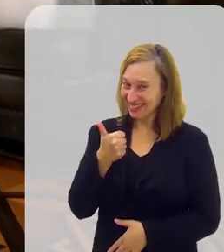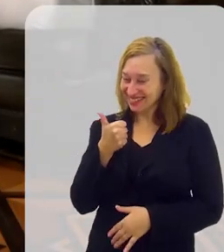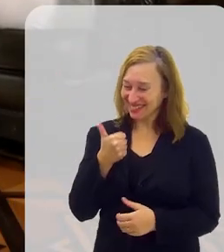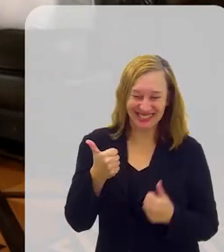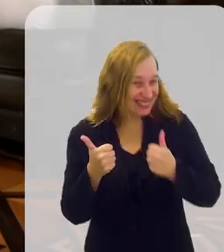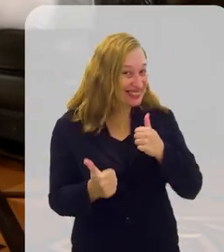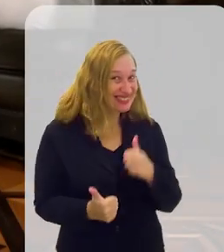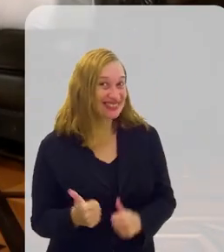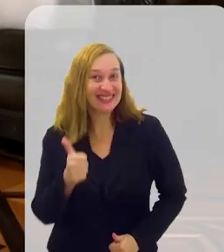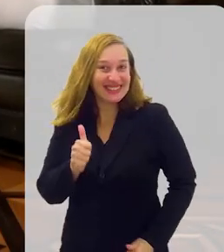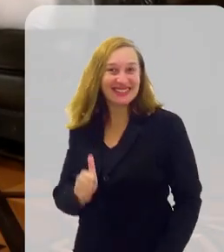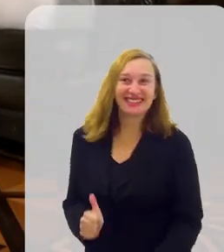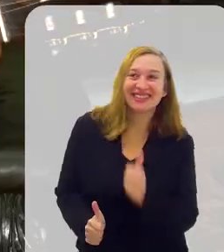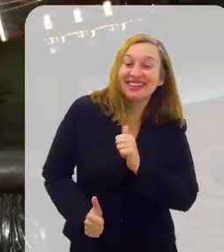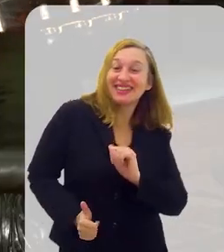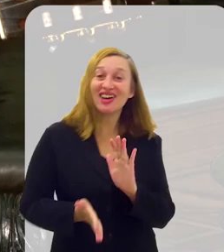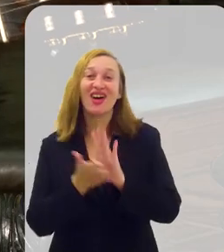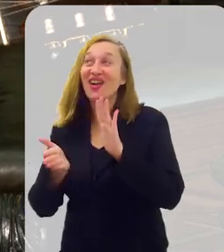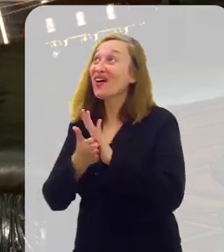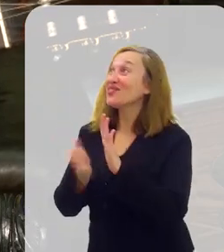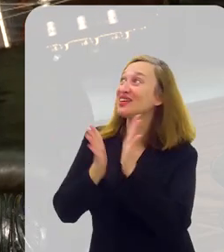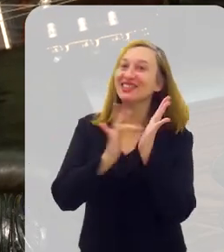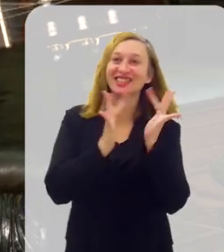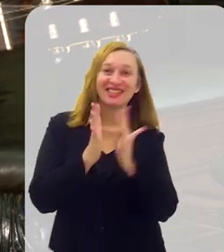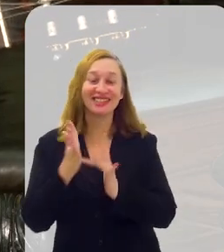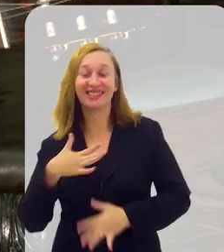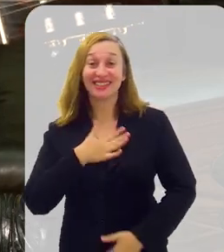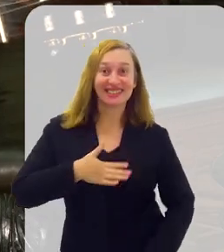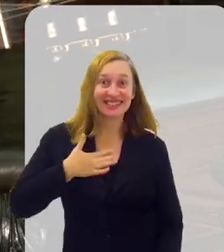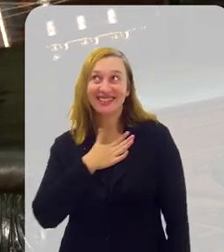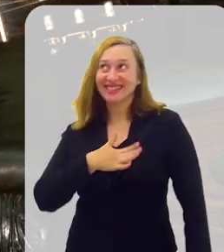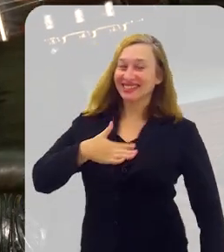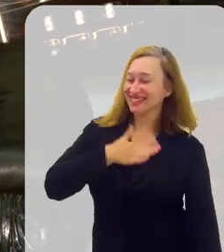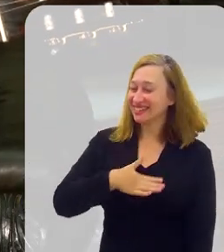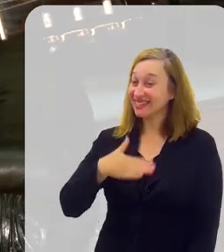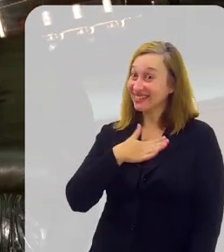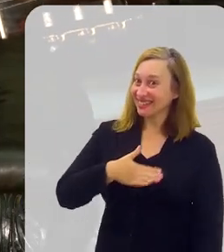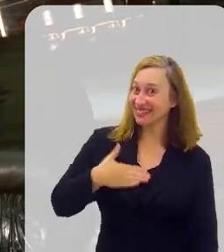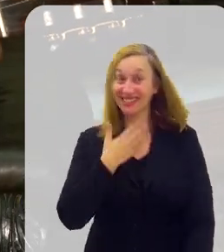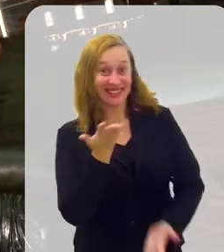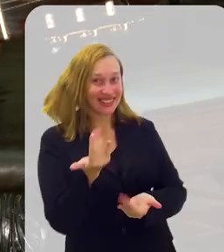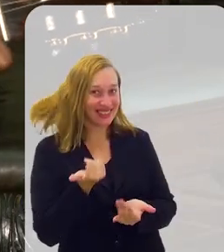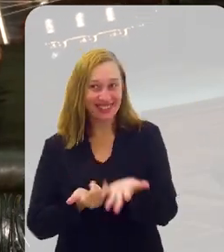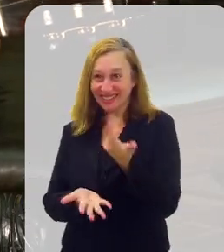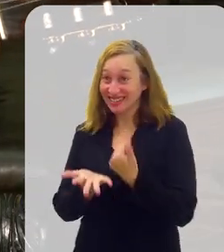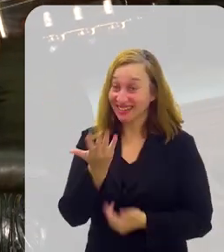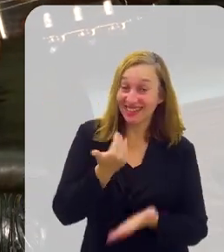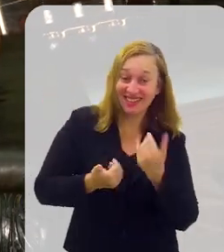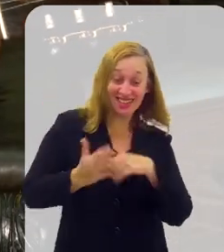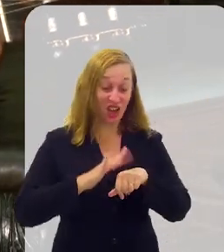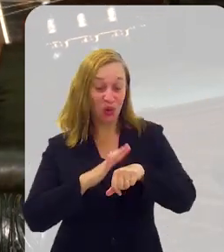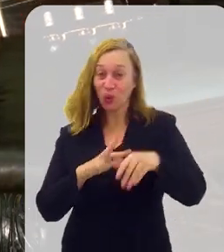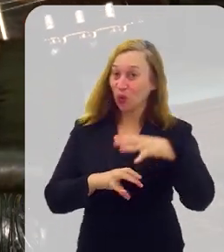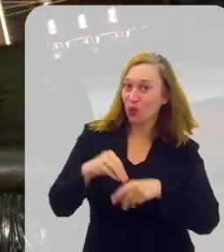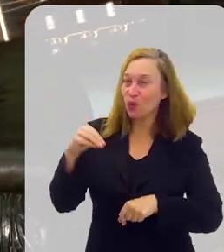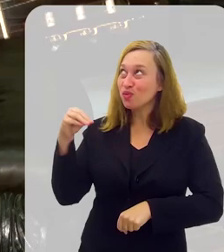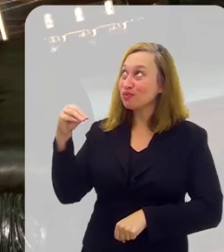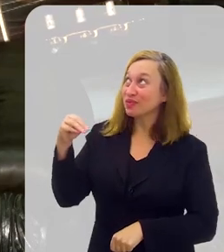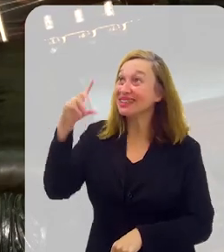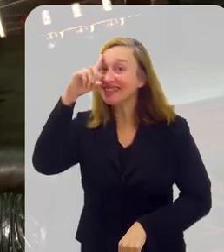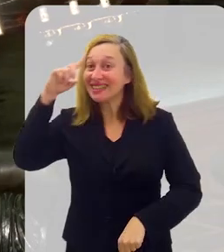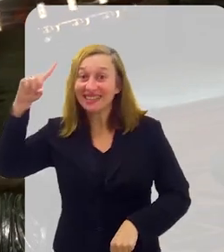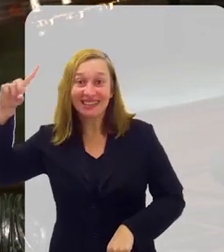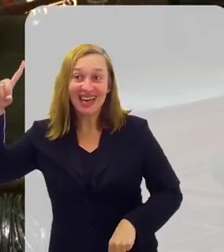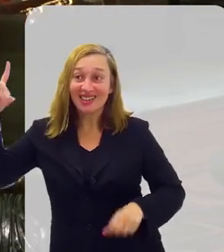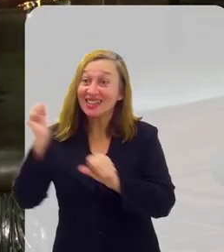Jesus Cristo é quem satisfaz. Tá bonito, tá bonito, tá bonito demais.